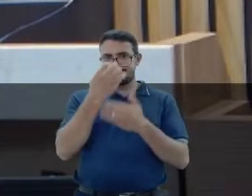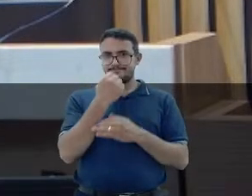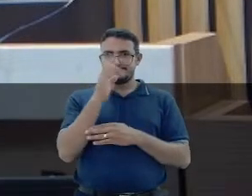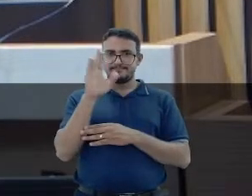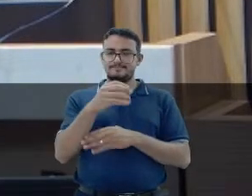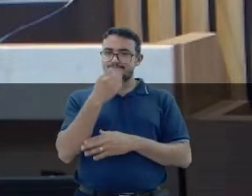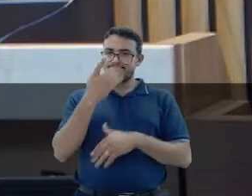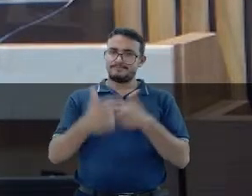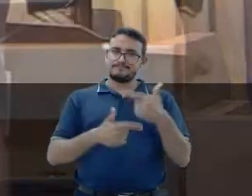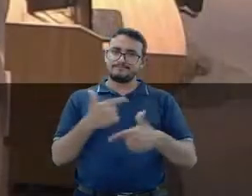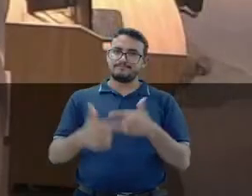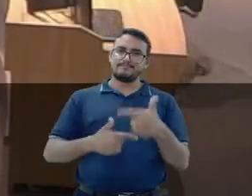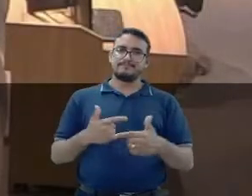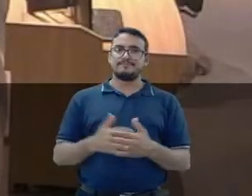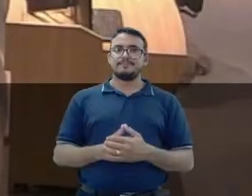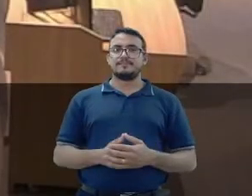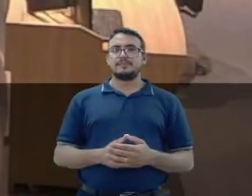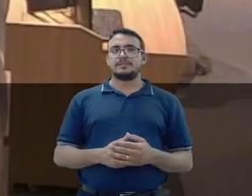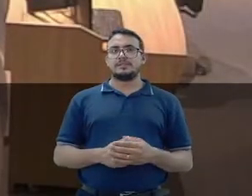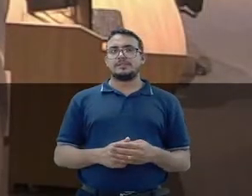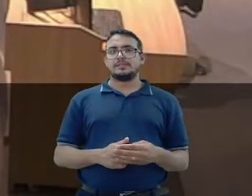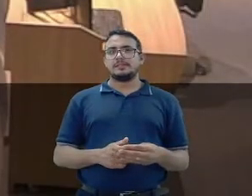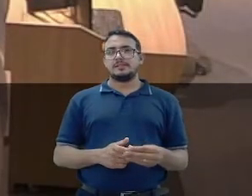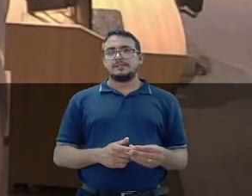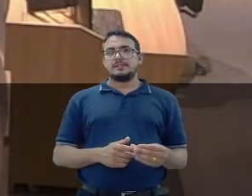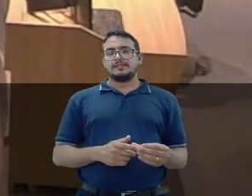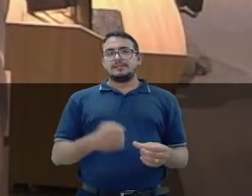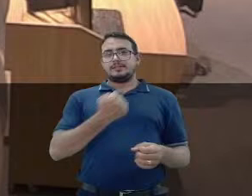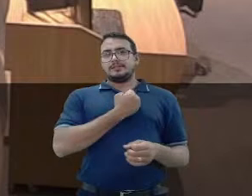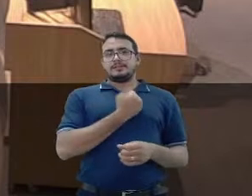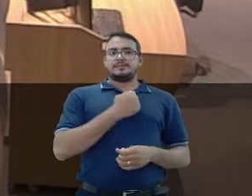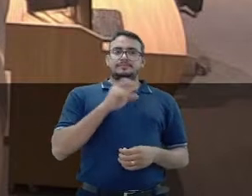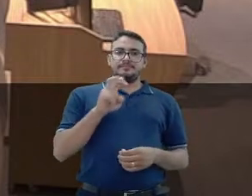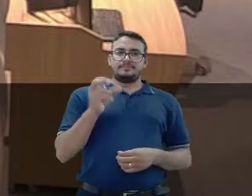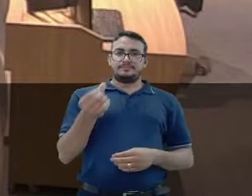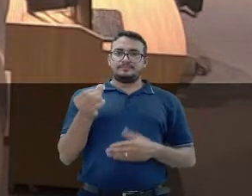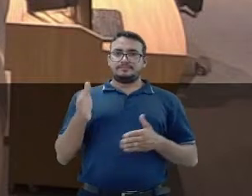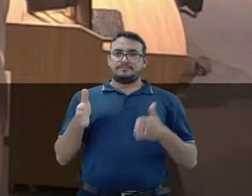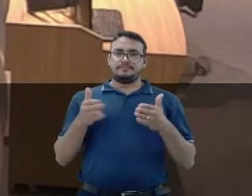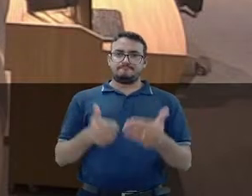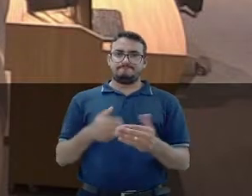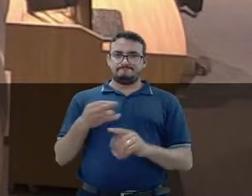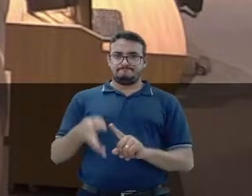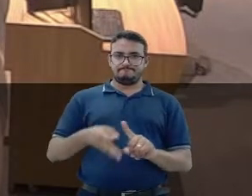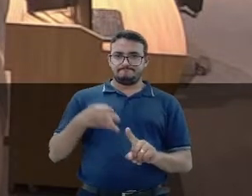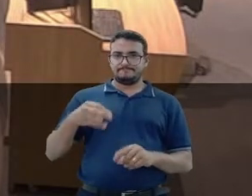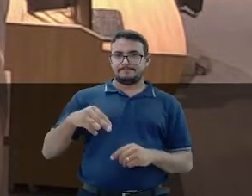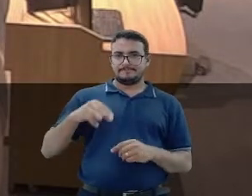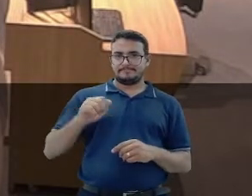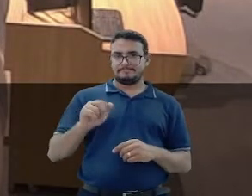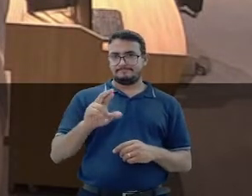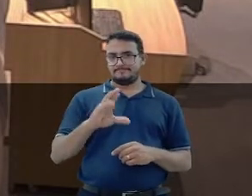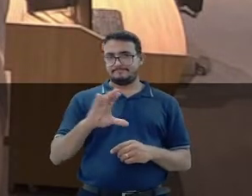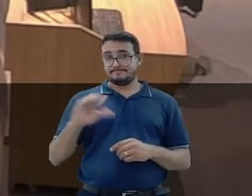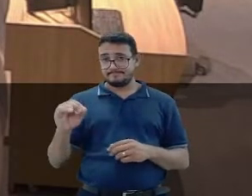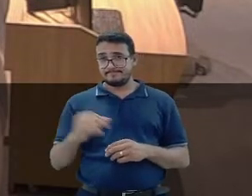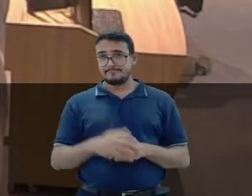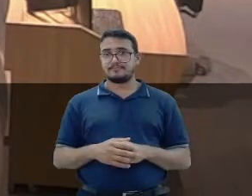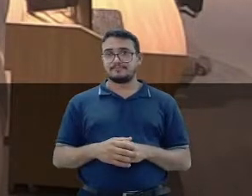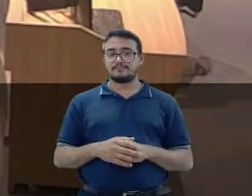trabalho. Obrigado. Obrigado, doutora. Número 56, da sala do desembargador Márcio Vasques de Balde